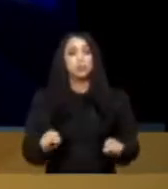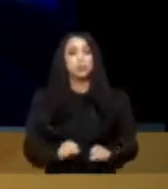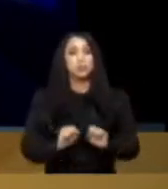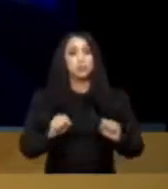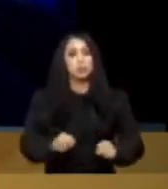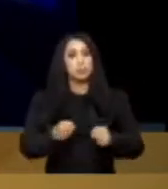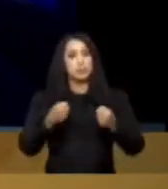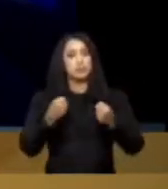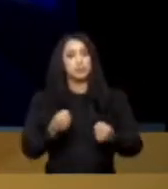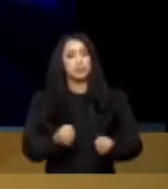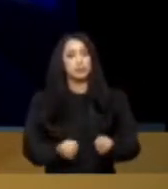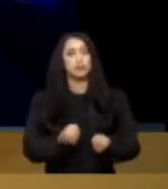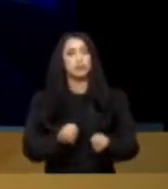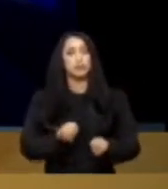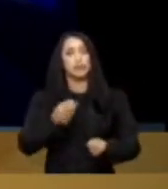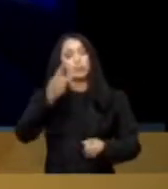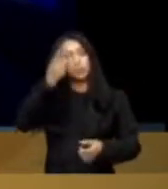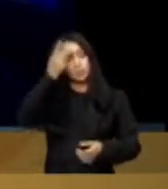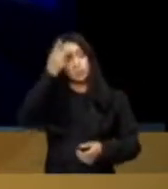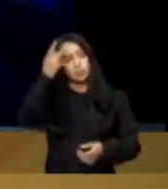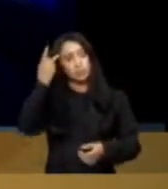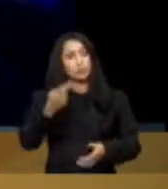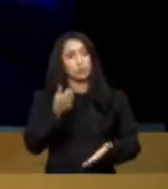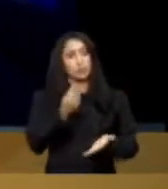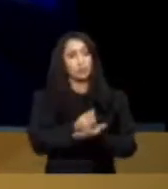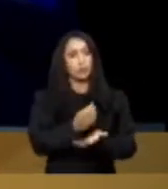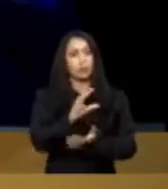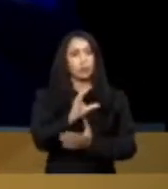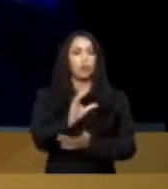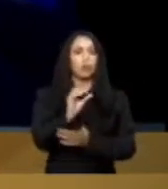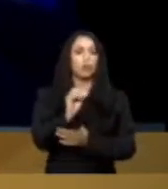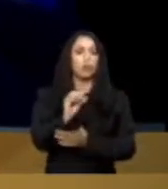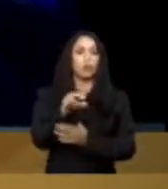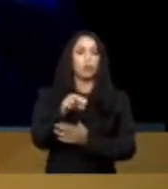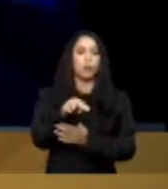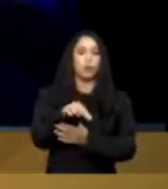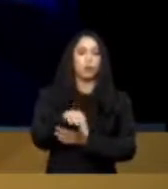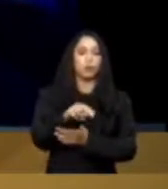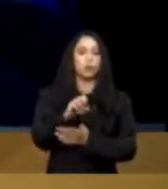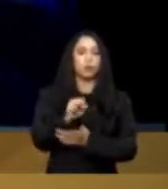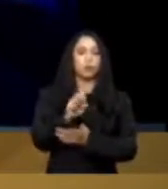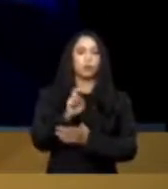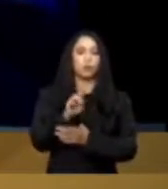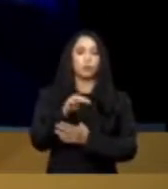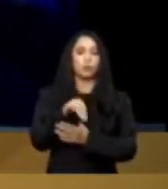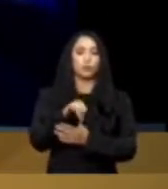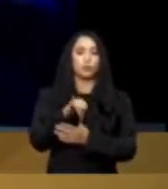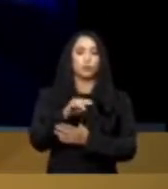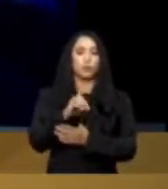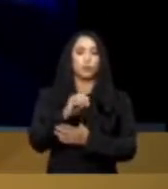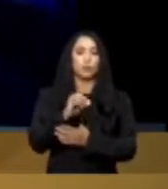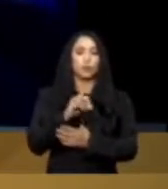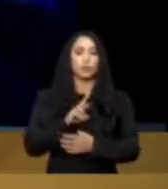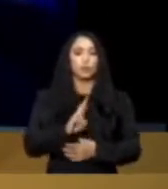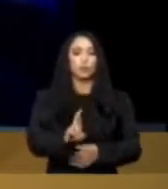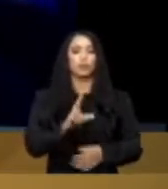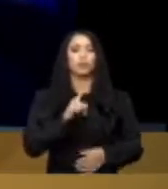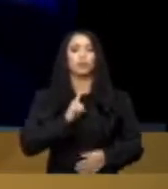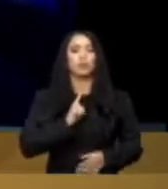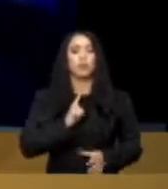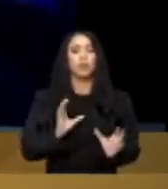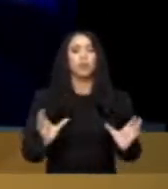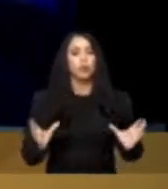de Defesa do Consumidor pela Secretaria Nacional do Consumidor, o manifesto de diversos doutrinadores do